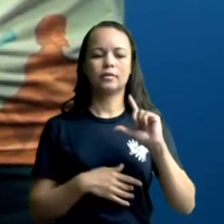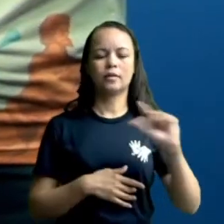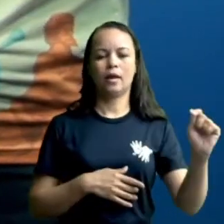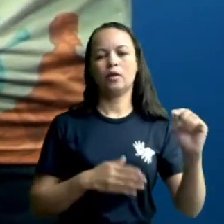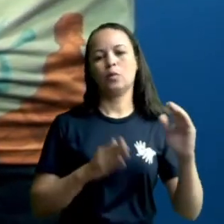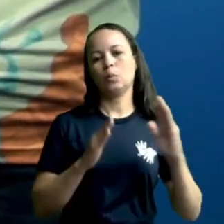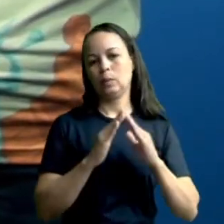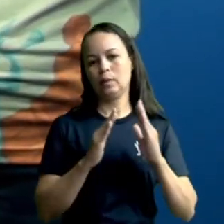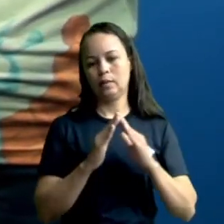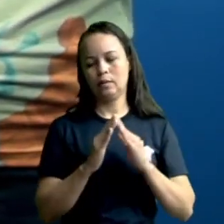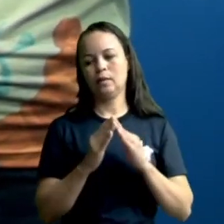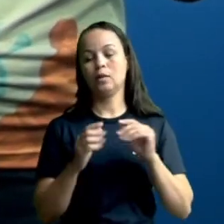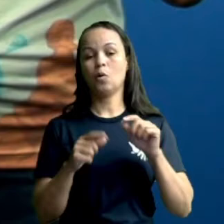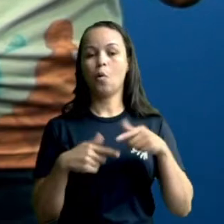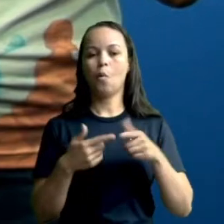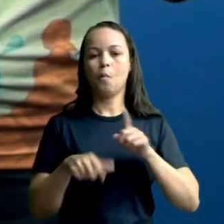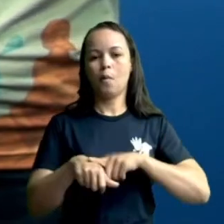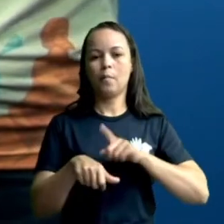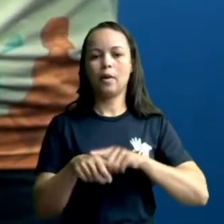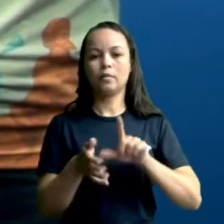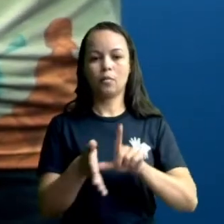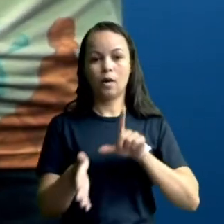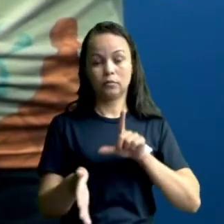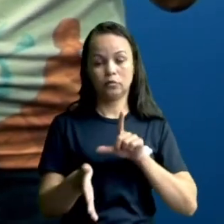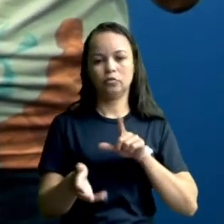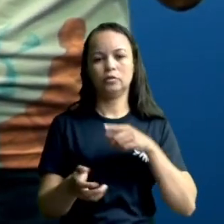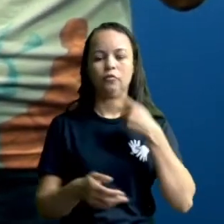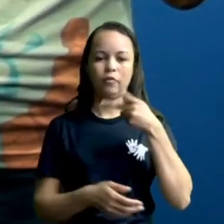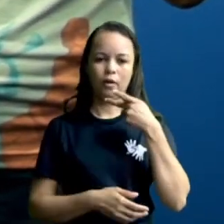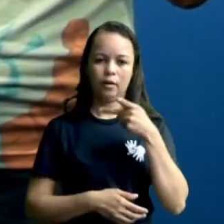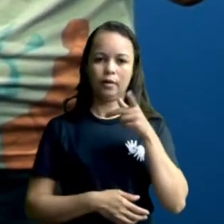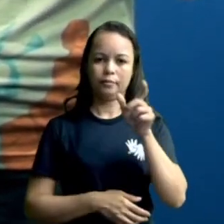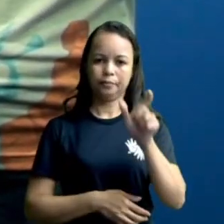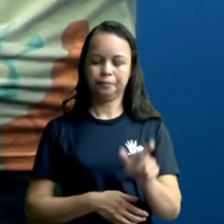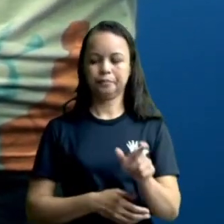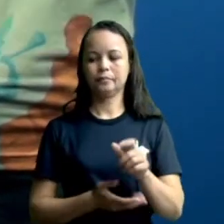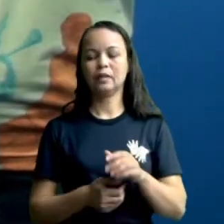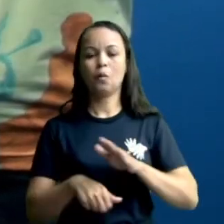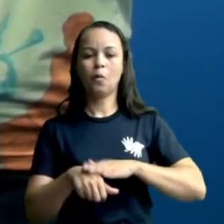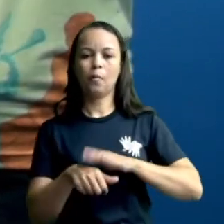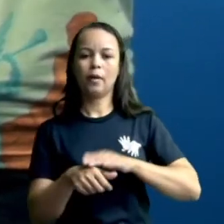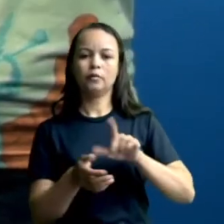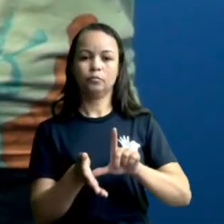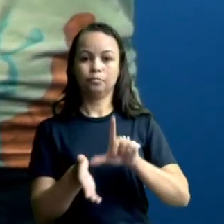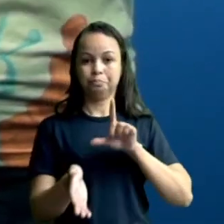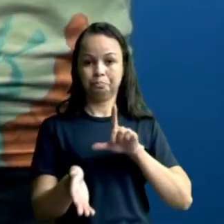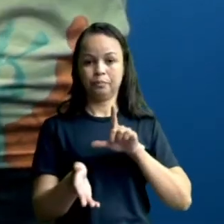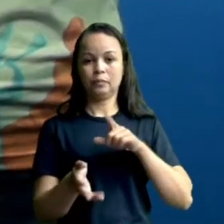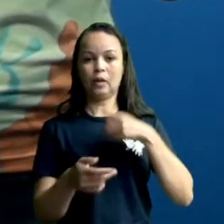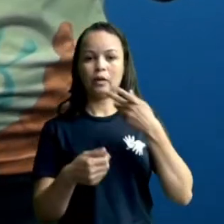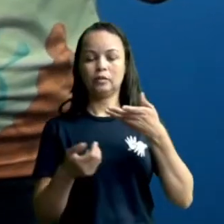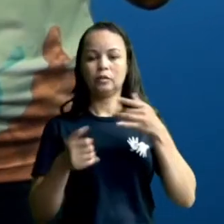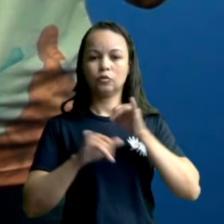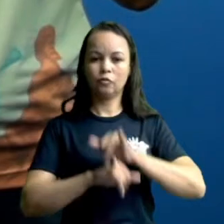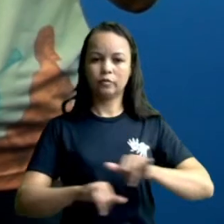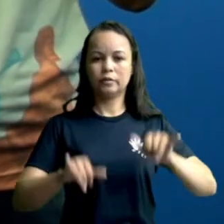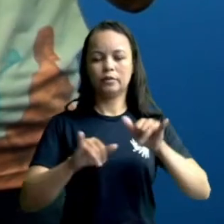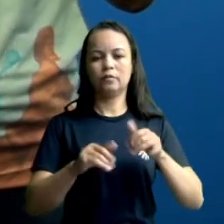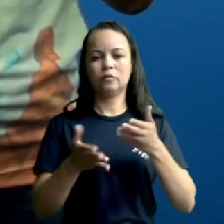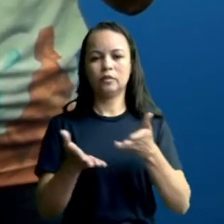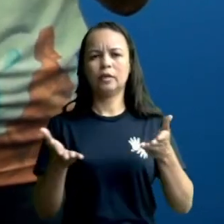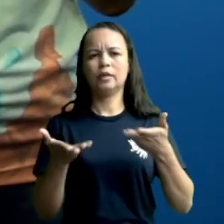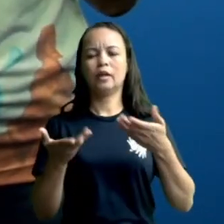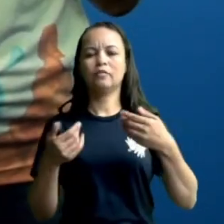casa ou em algum momento anterior que eu falei com ela. Né, um momento anterior a esse que eu estou dizendo a você que ela